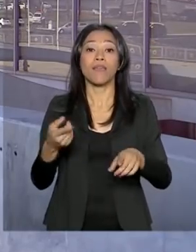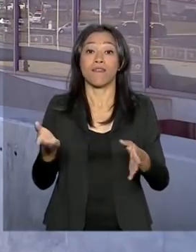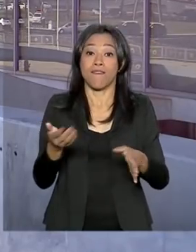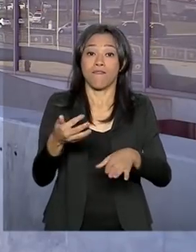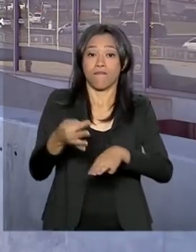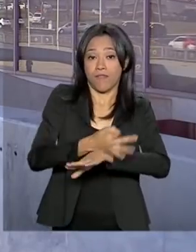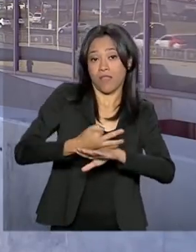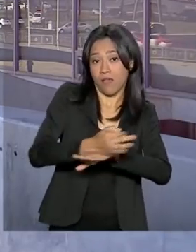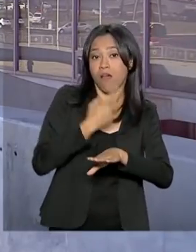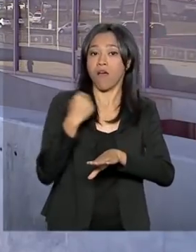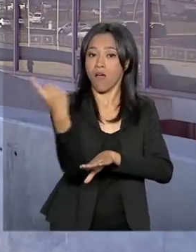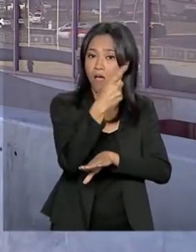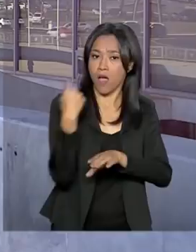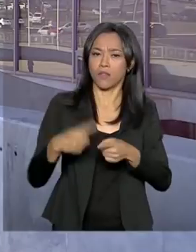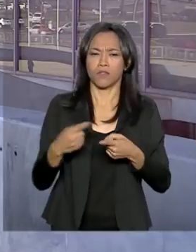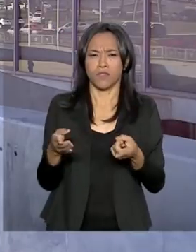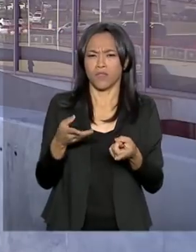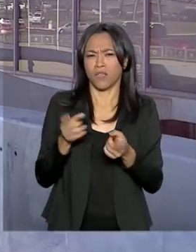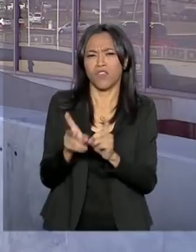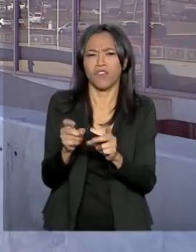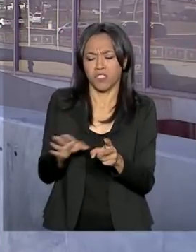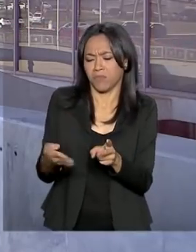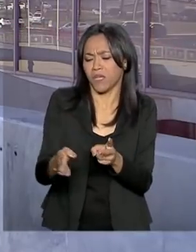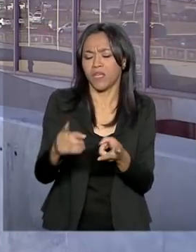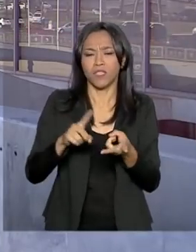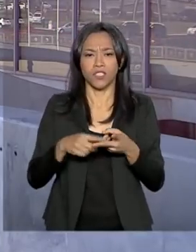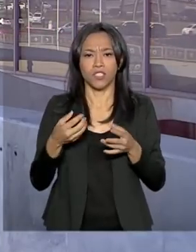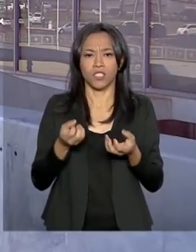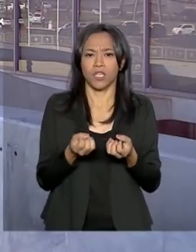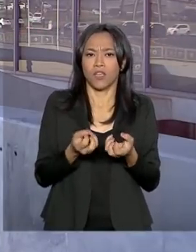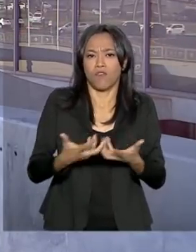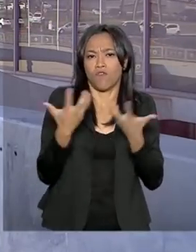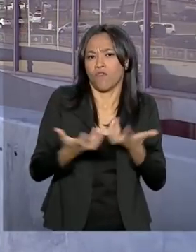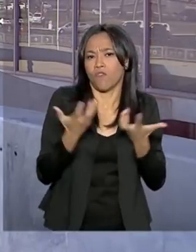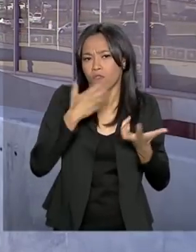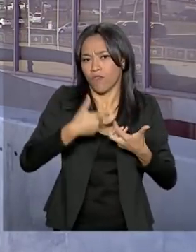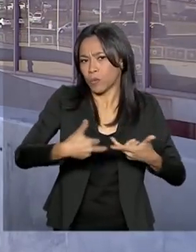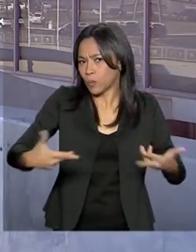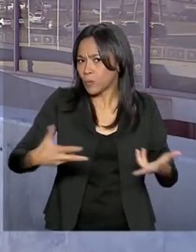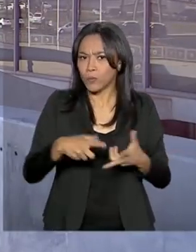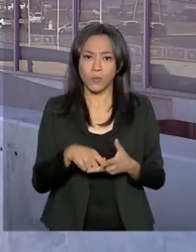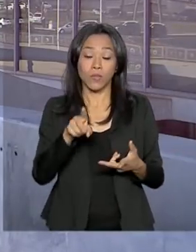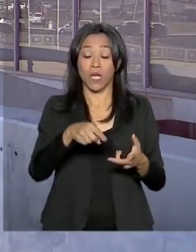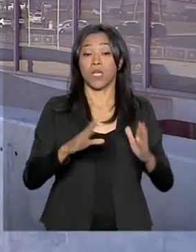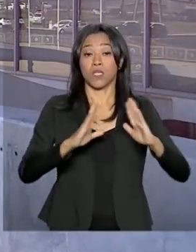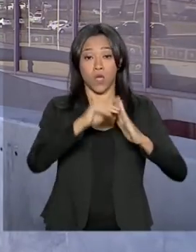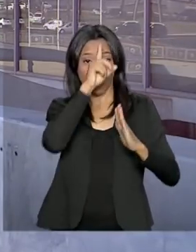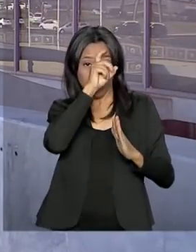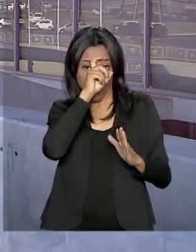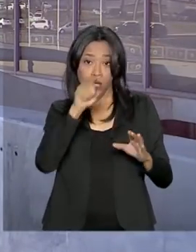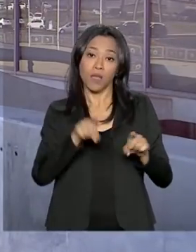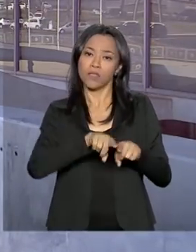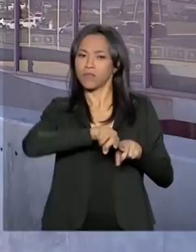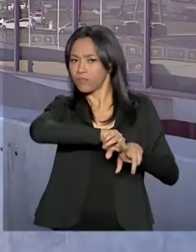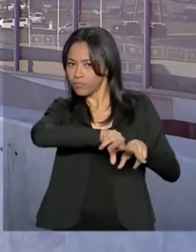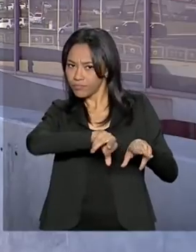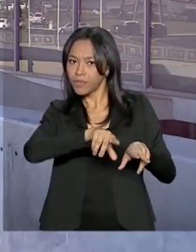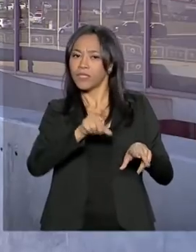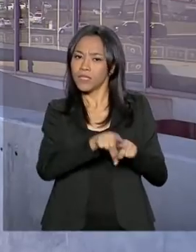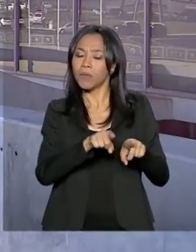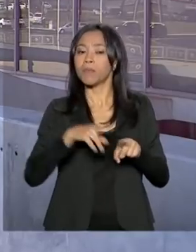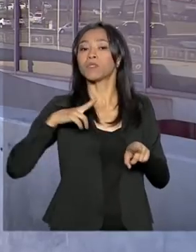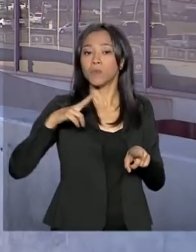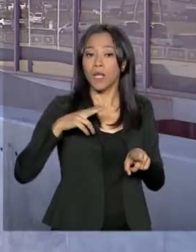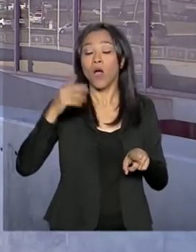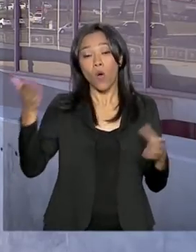mercados de peixes, verdurões, as farmácias, hospitais e clínicas. O texto com todas as atividades foi publicado na